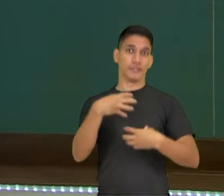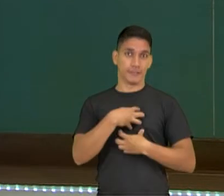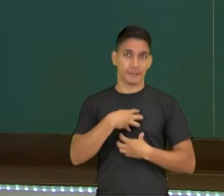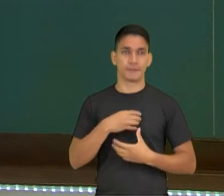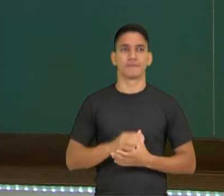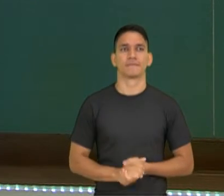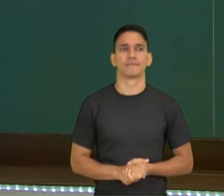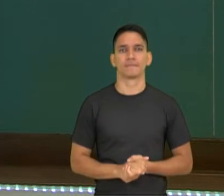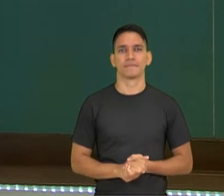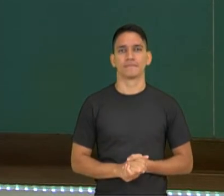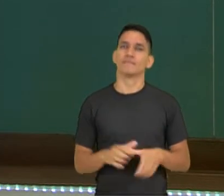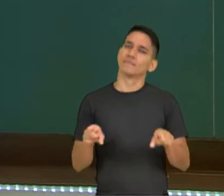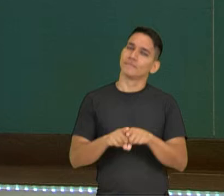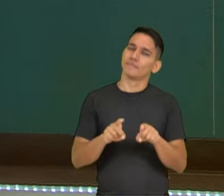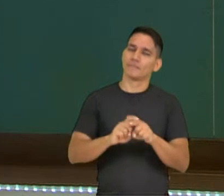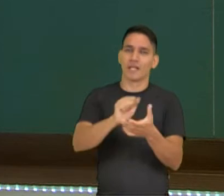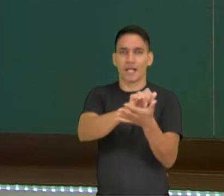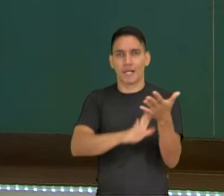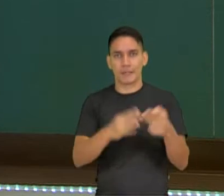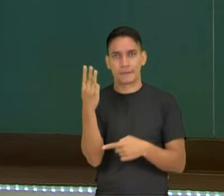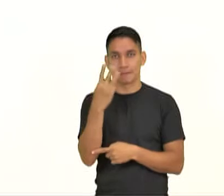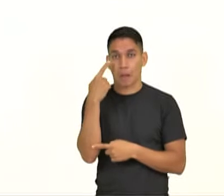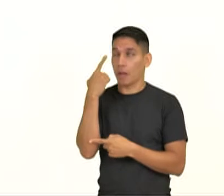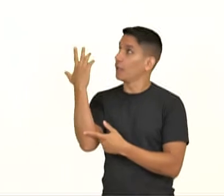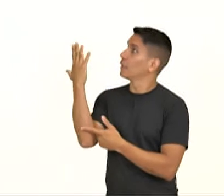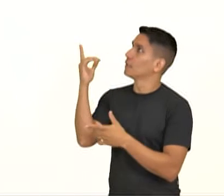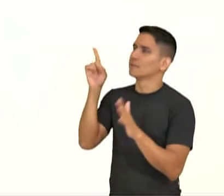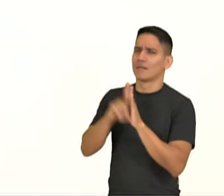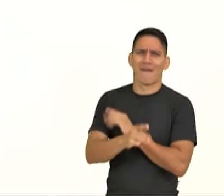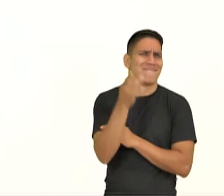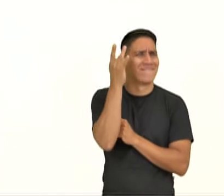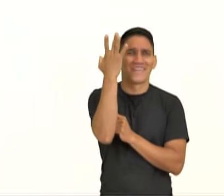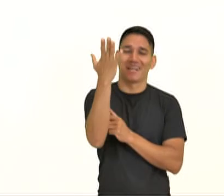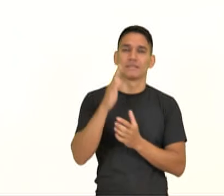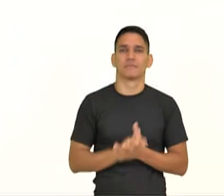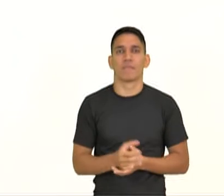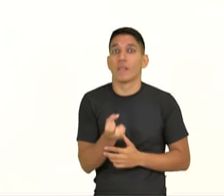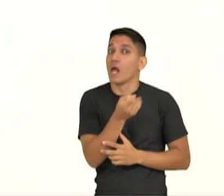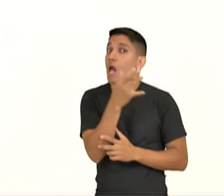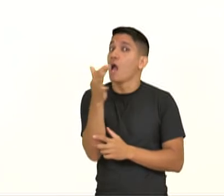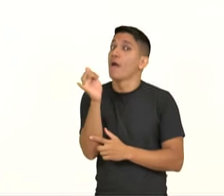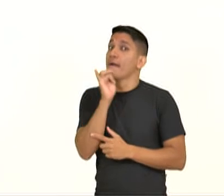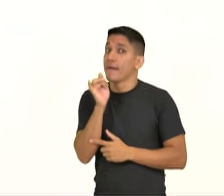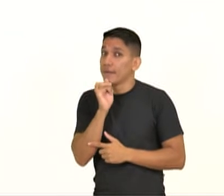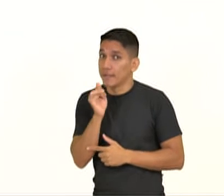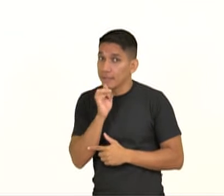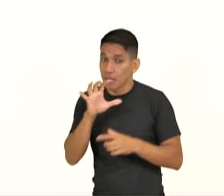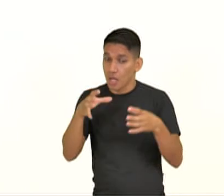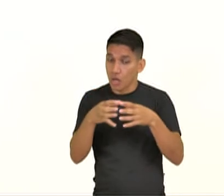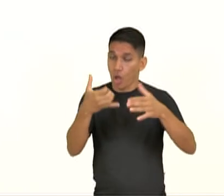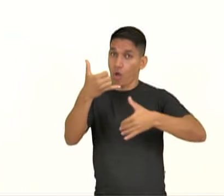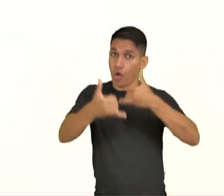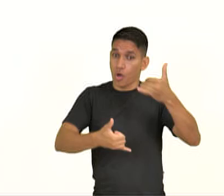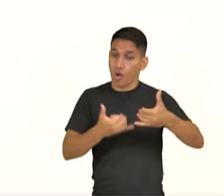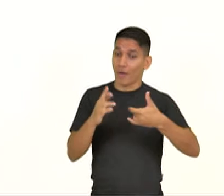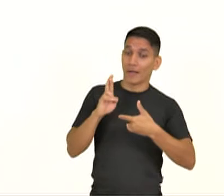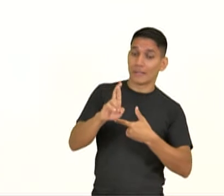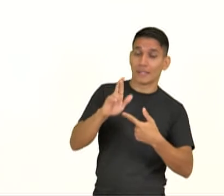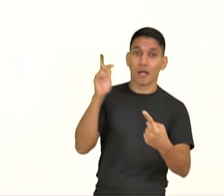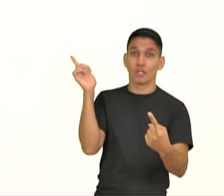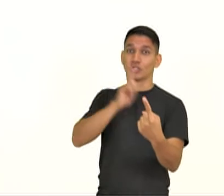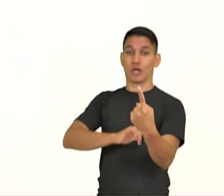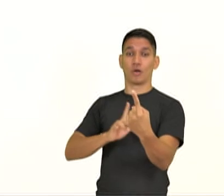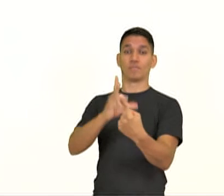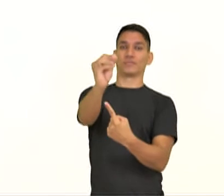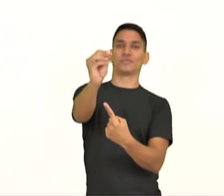tá? E chegamos no terceiro exercício. Esse é bem fácil, ó. São exemplos de jogos de resultado coletivo. Resultado coletivo é